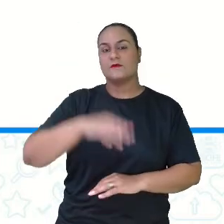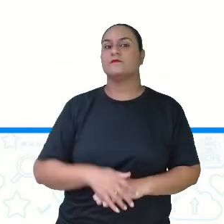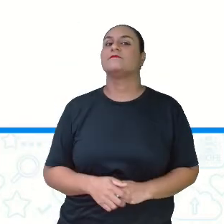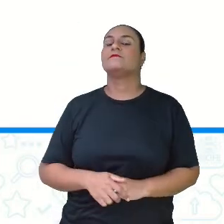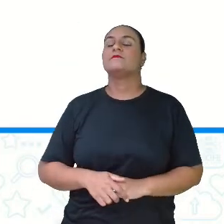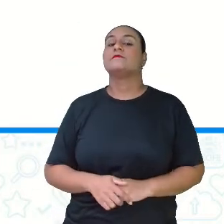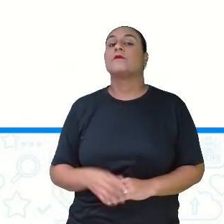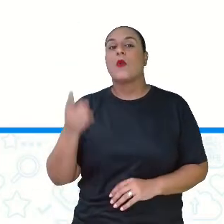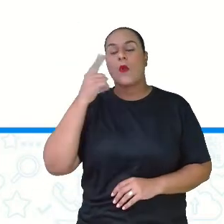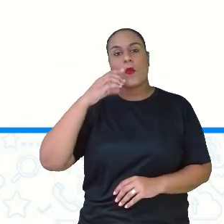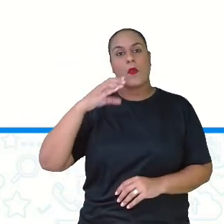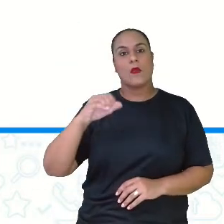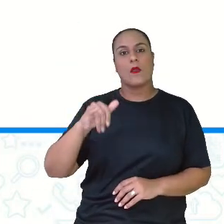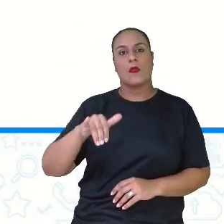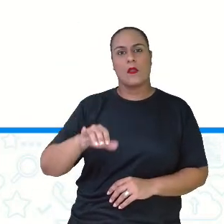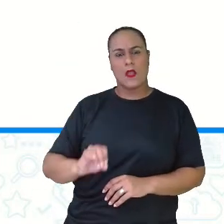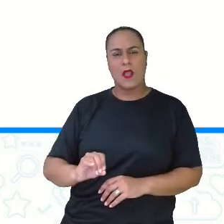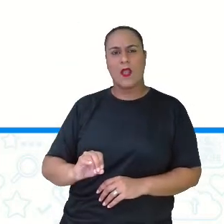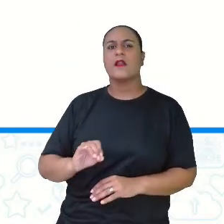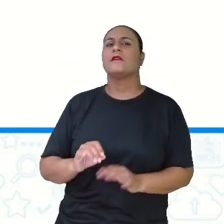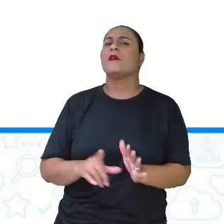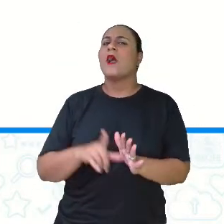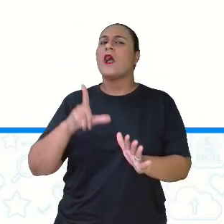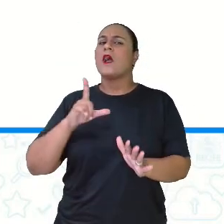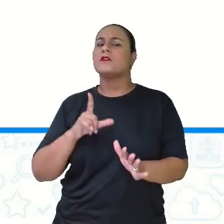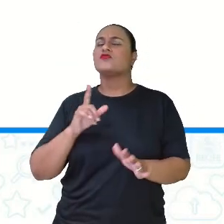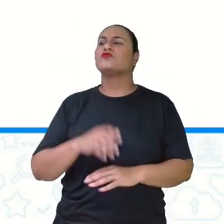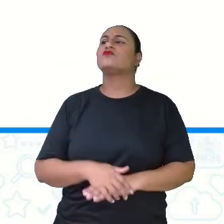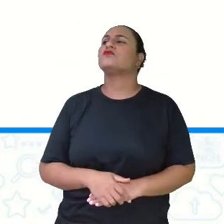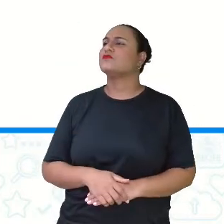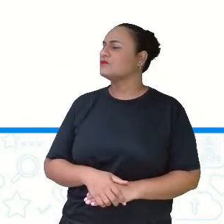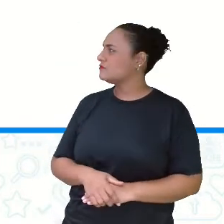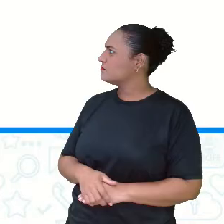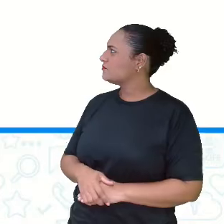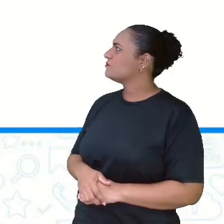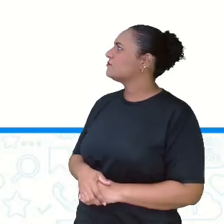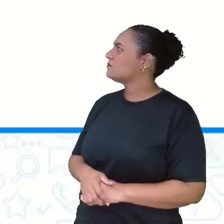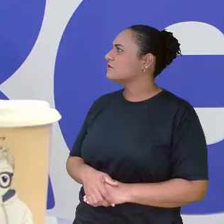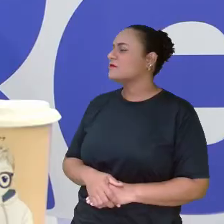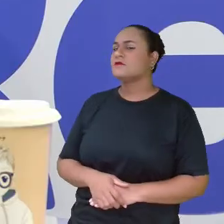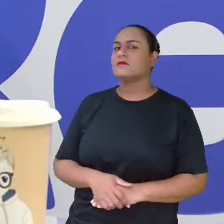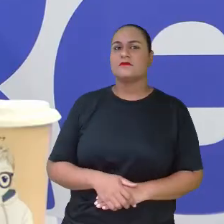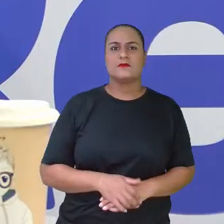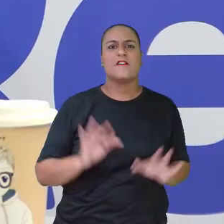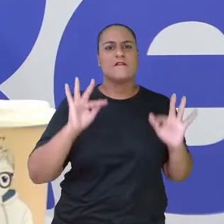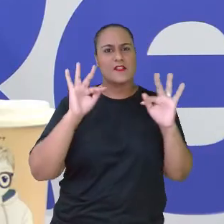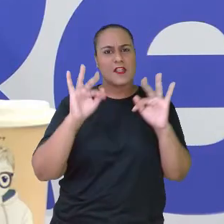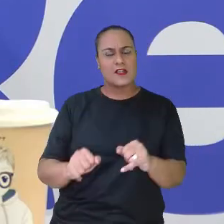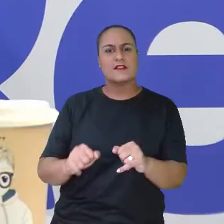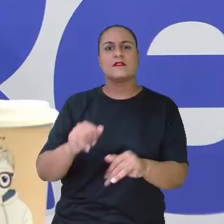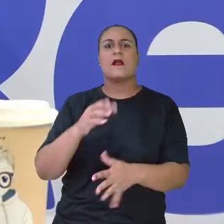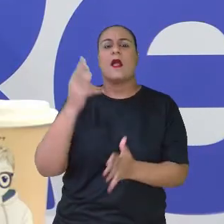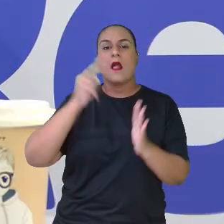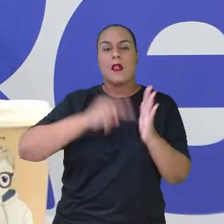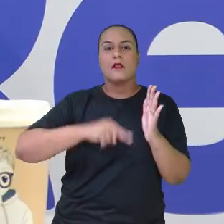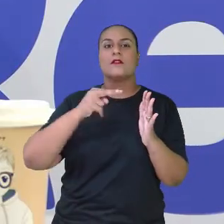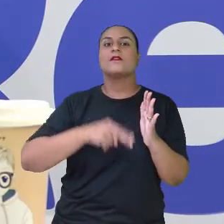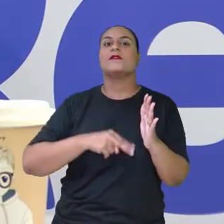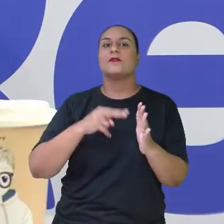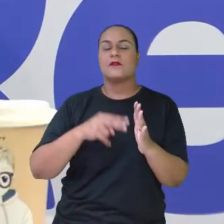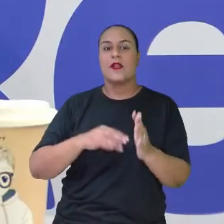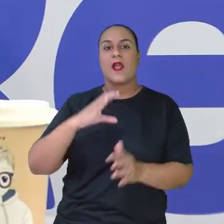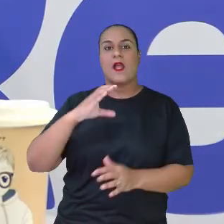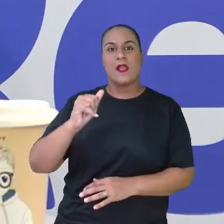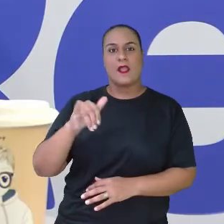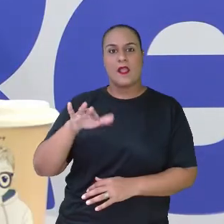pouquinho, mas o Caio, antes de você ter terminado de ler as alternativas, ele já tinha colocado aqui que era observador, viu, Maurício? É